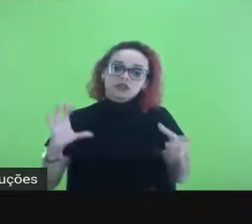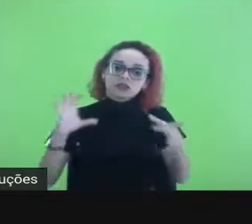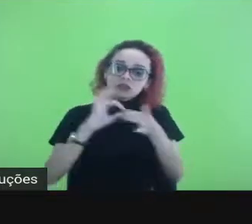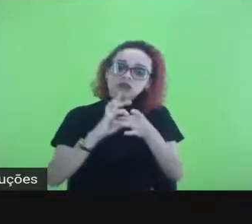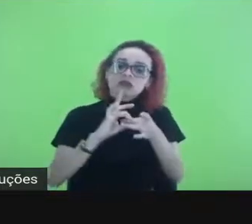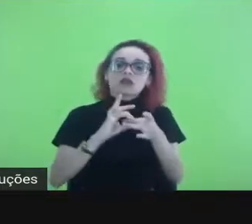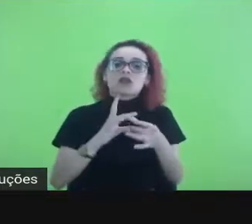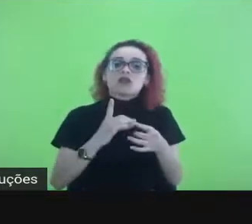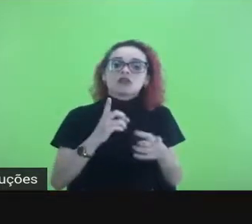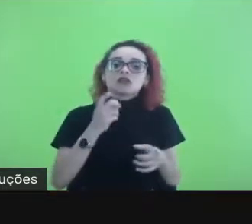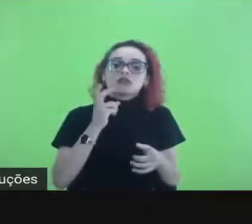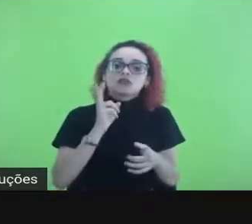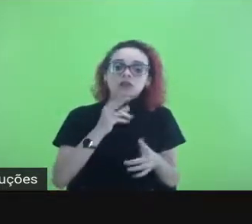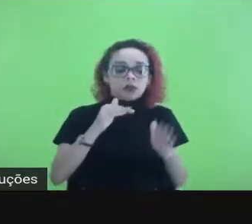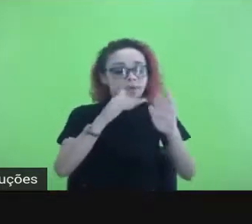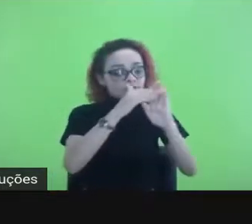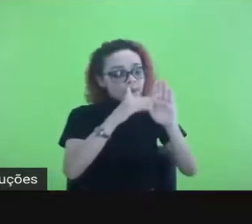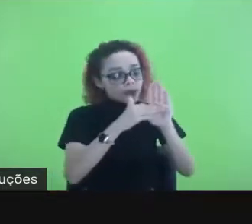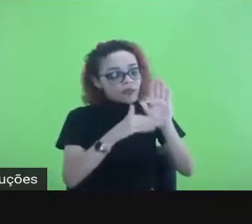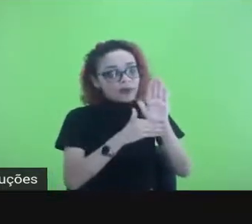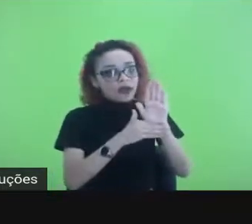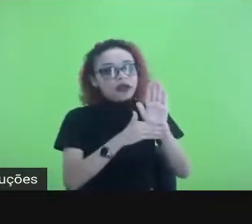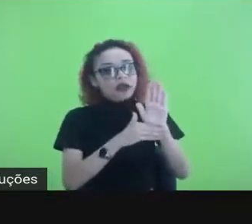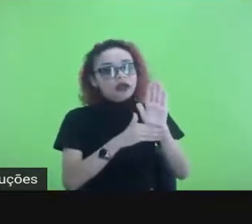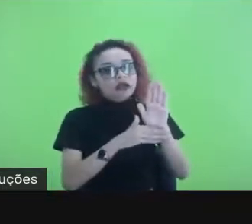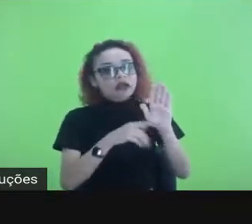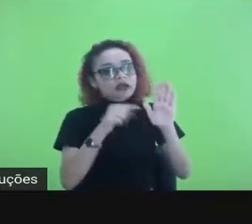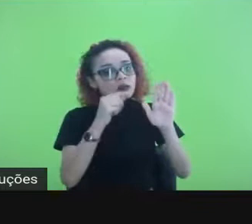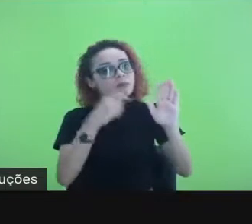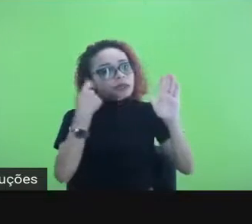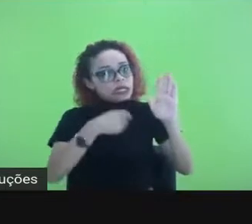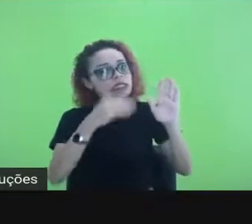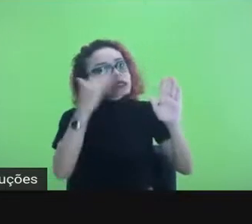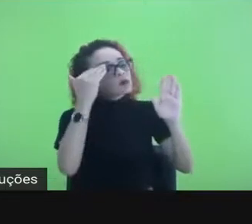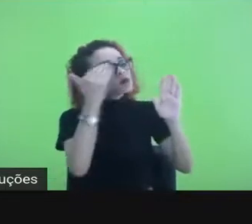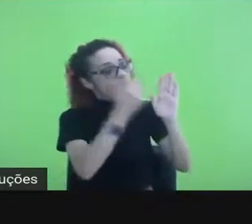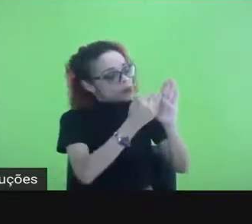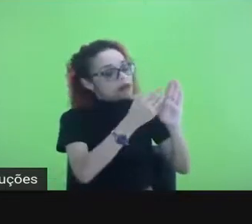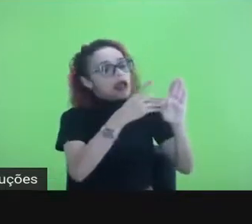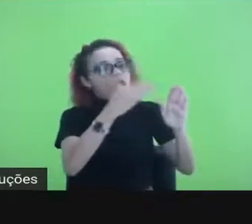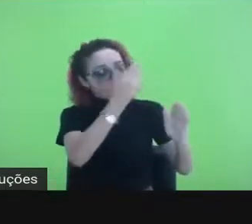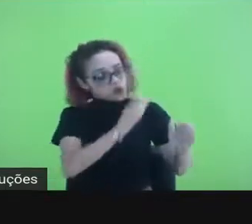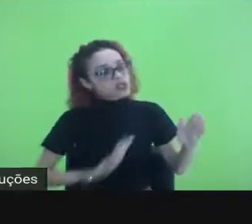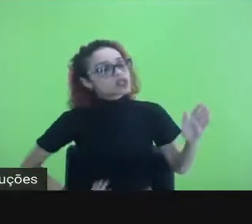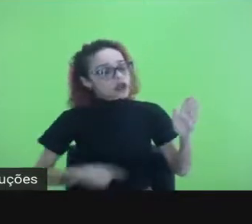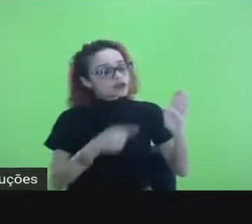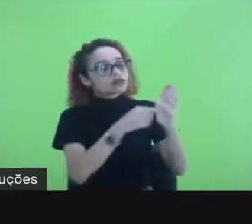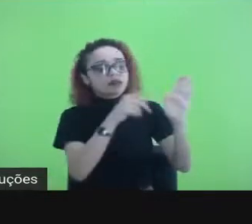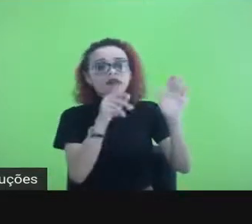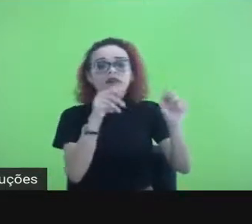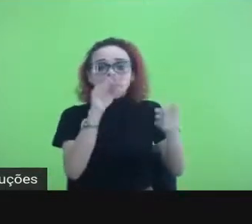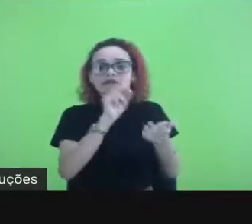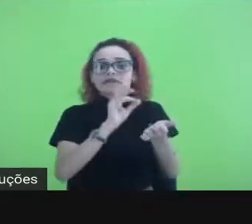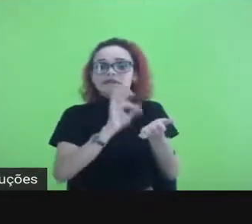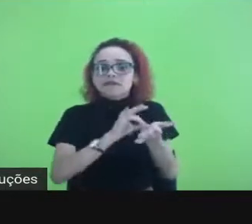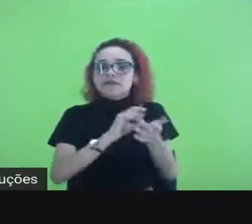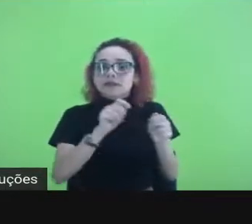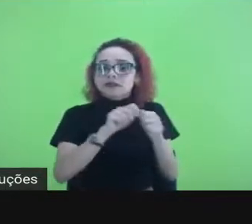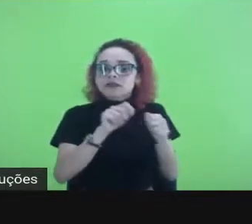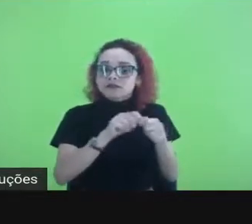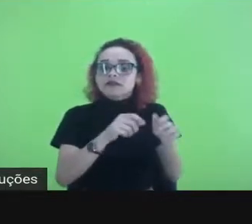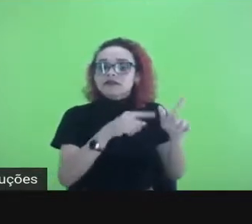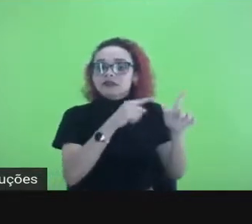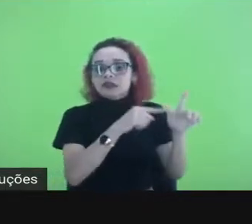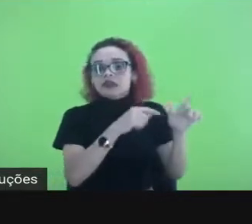essas questões para que elas sejam, sim, cumpridas pelo Estado, né, que é o papel do Estado, justamente